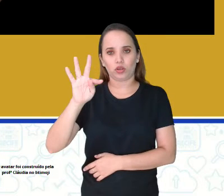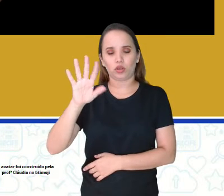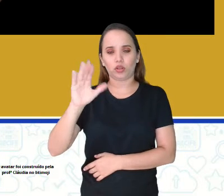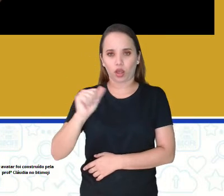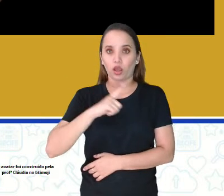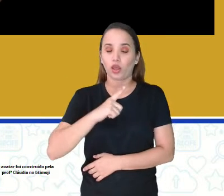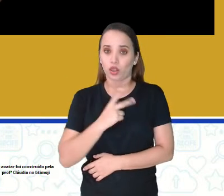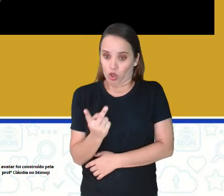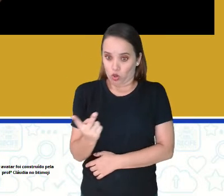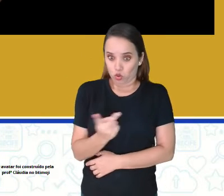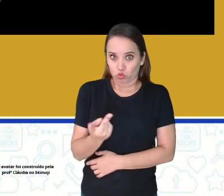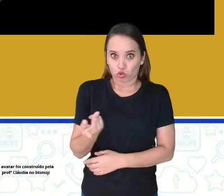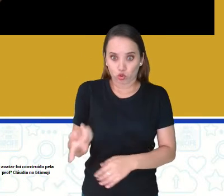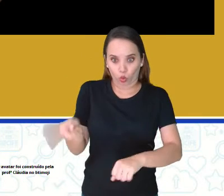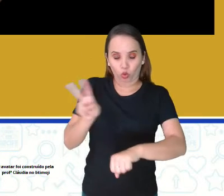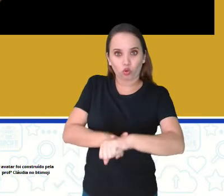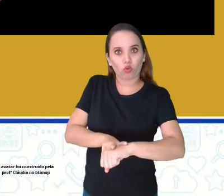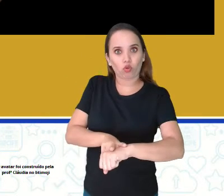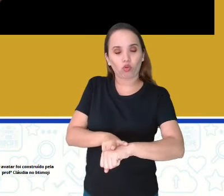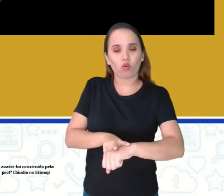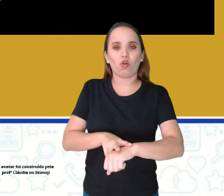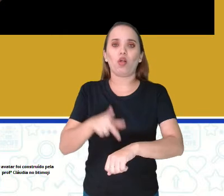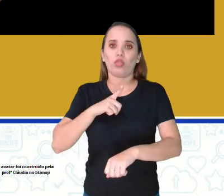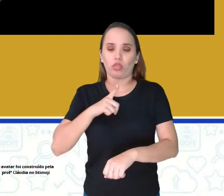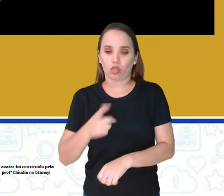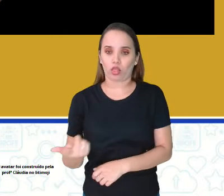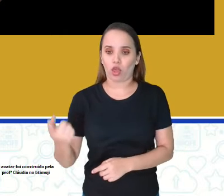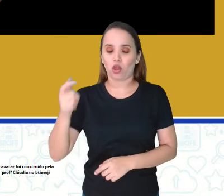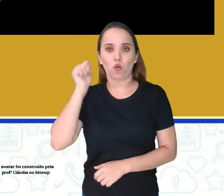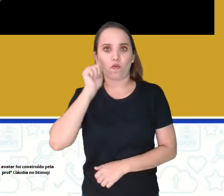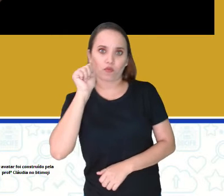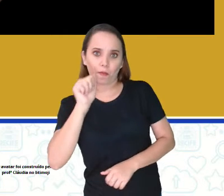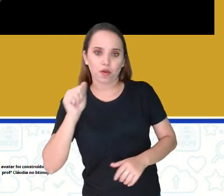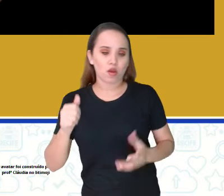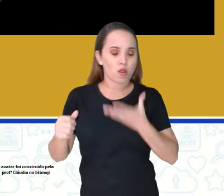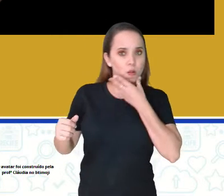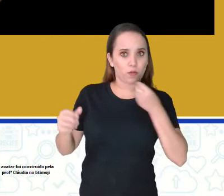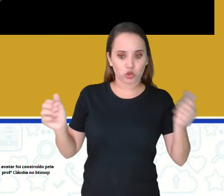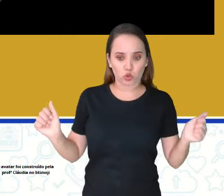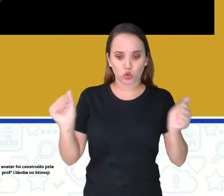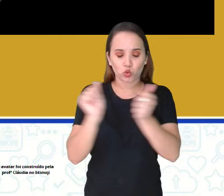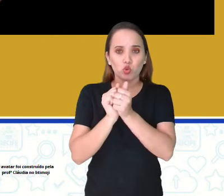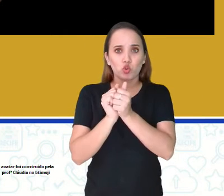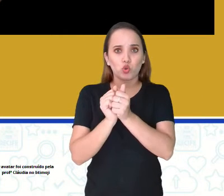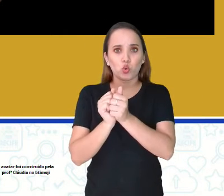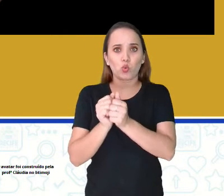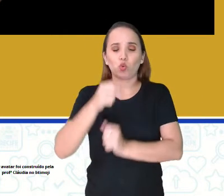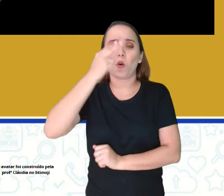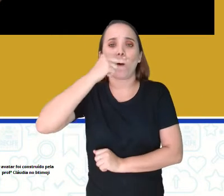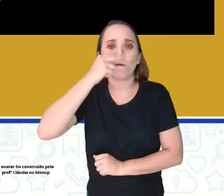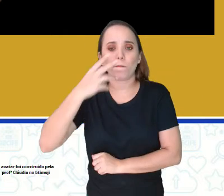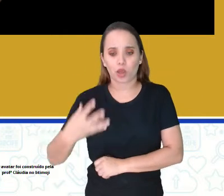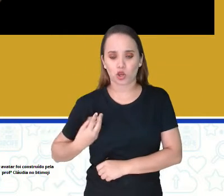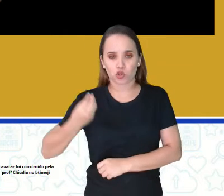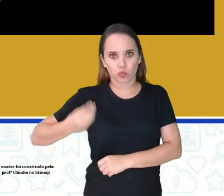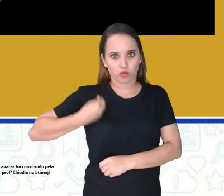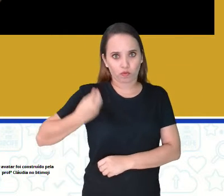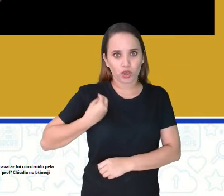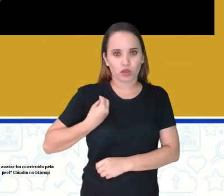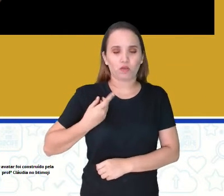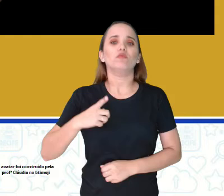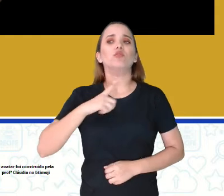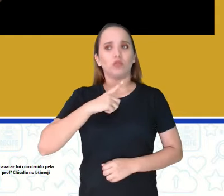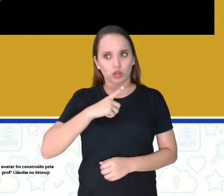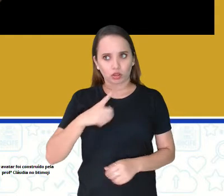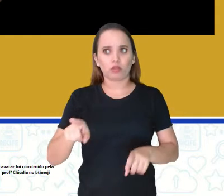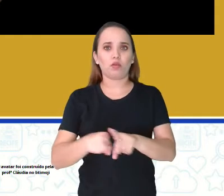possuem o sexo masculino e o sexo feminino e, consequentemente, eles produzem também os dois tipos de gameta na